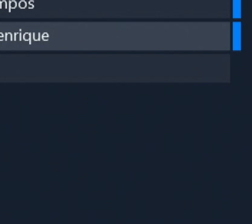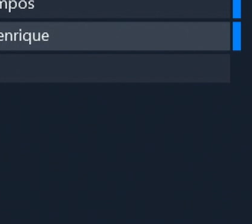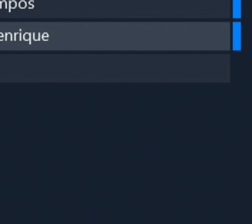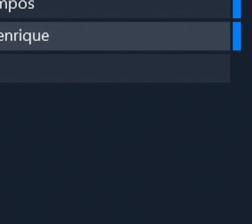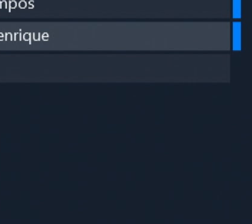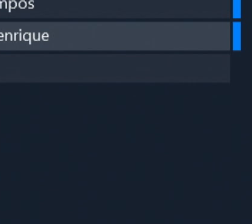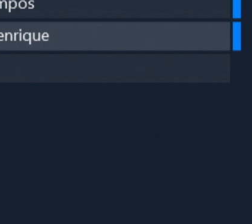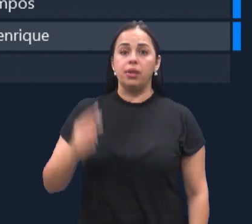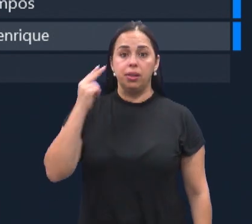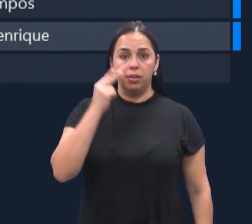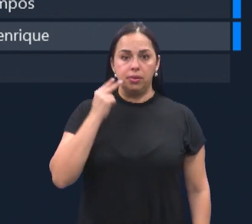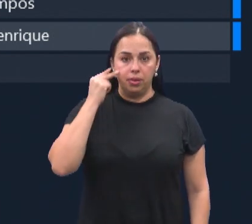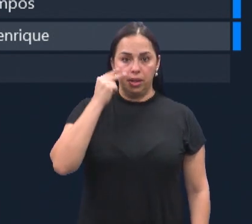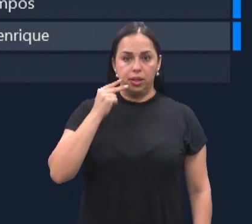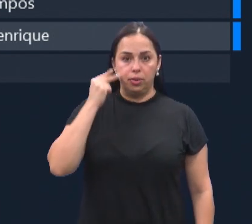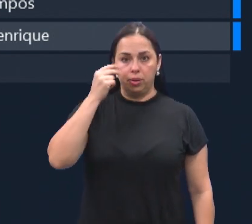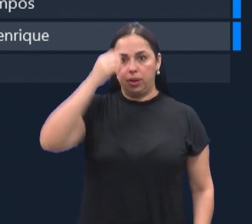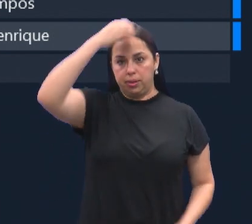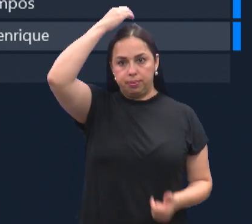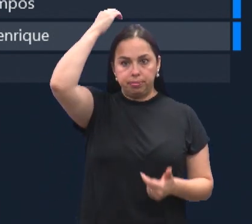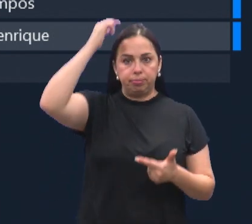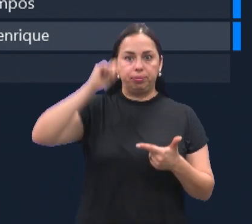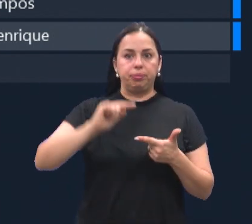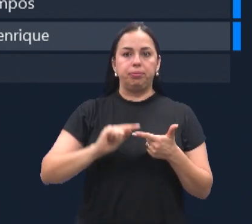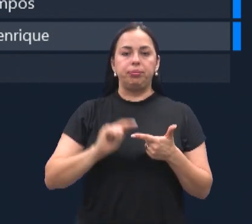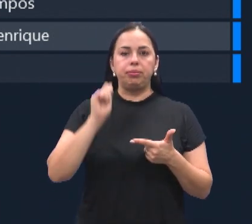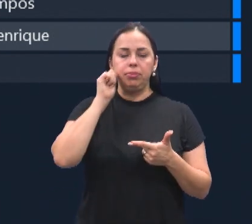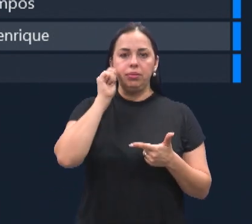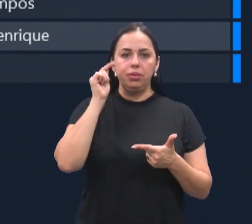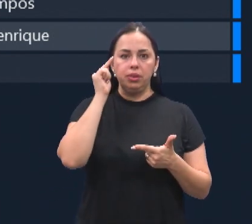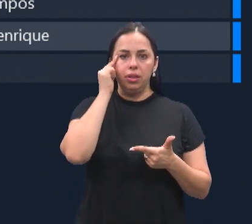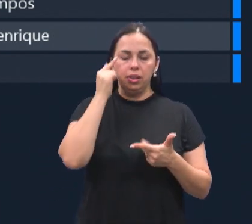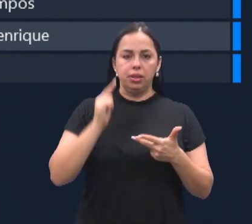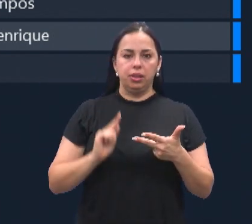Vereador Carlos Abranches, vereadora Amélia Naone,